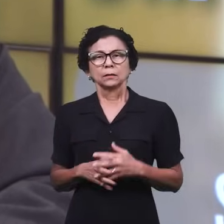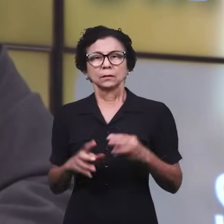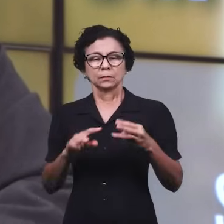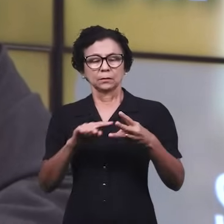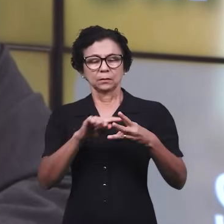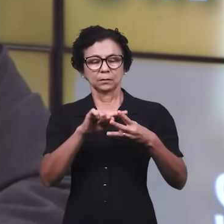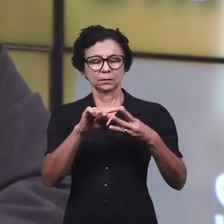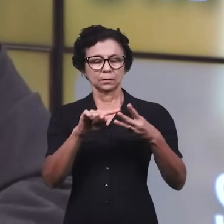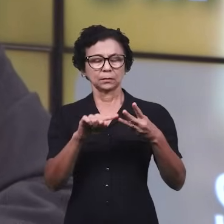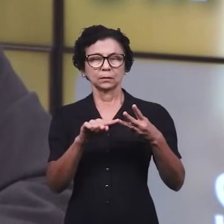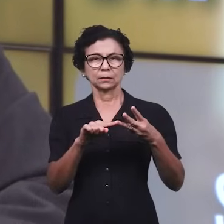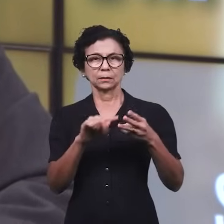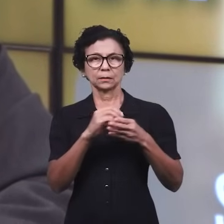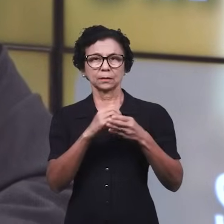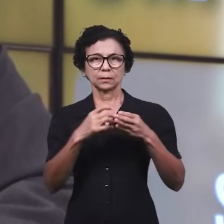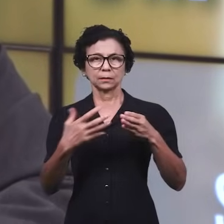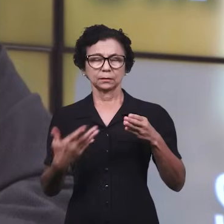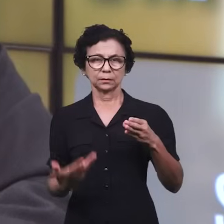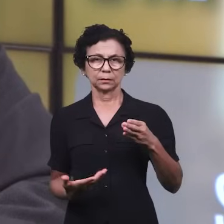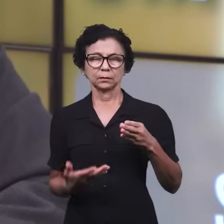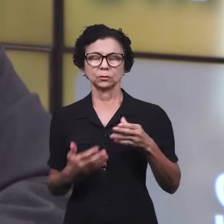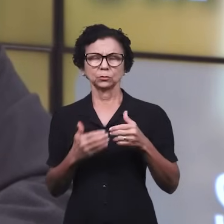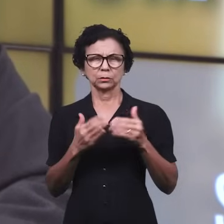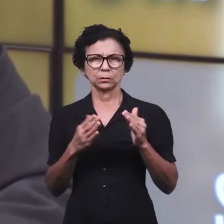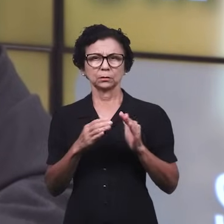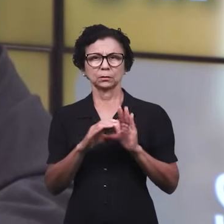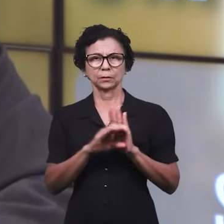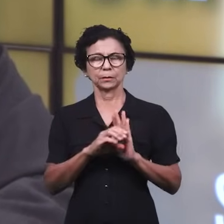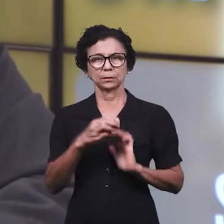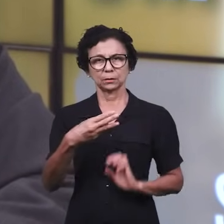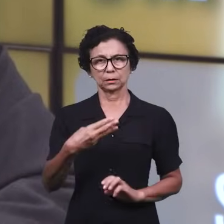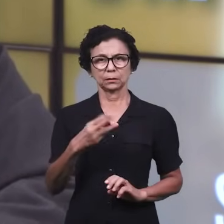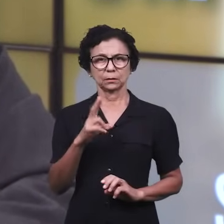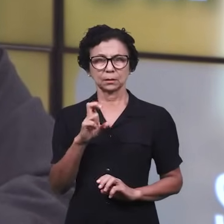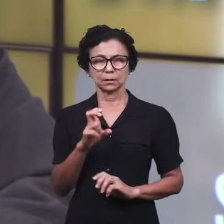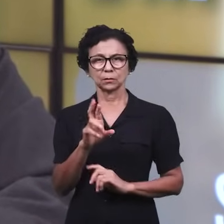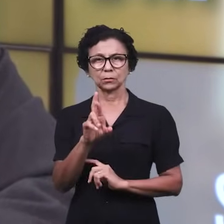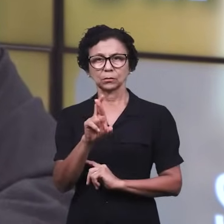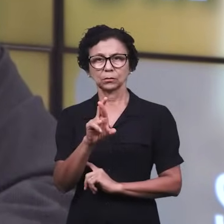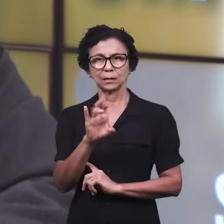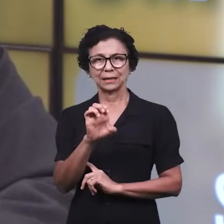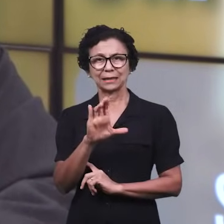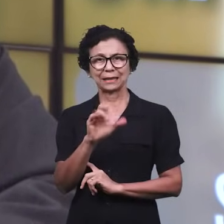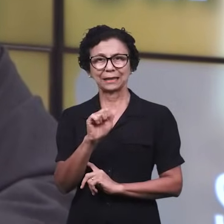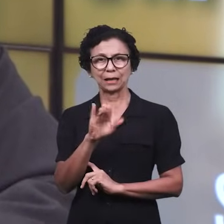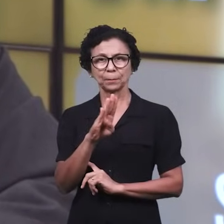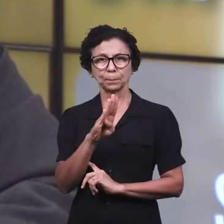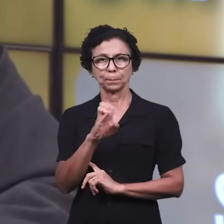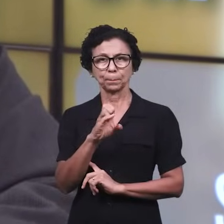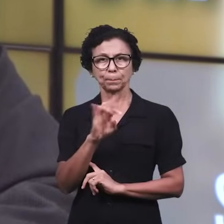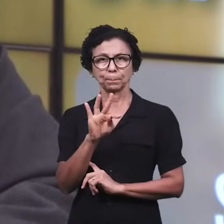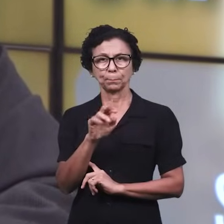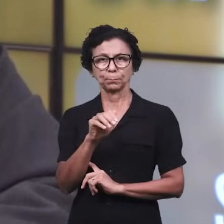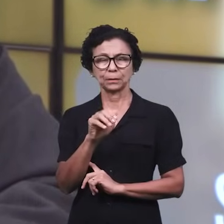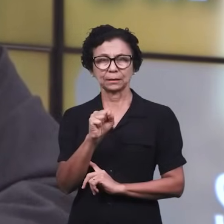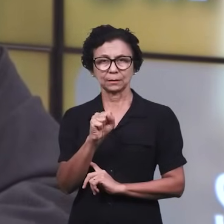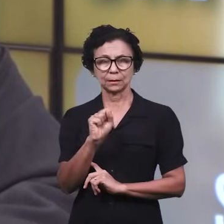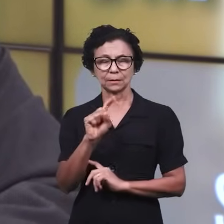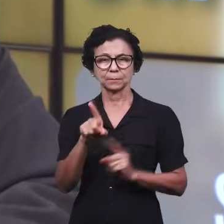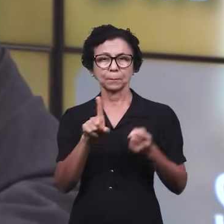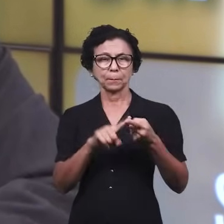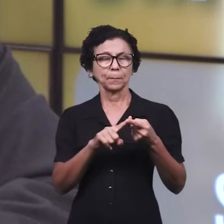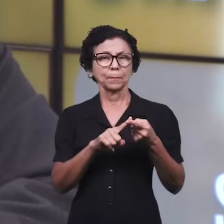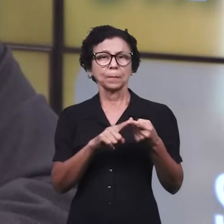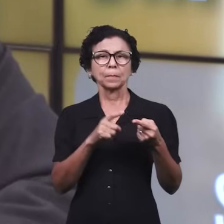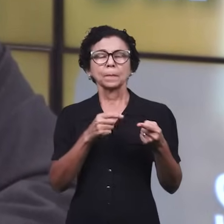lá no início no no capítulo 35 desde o início que fala sobre os recabitas primeiro aspecto não beber vinho o